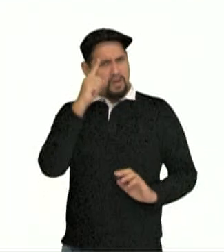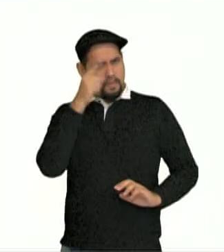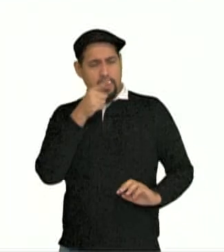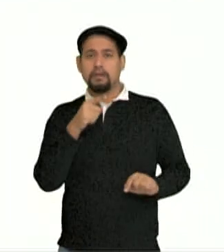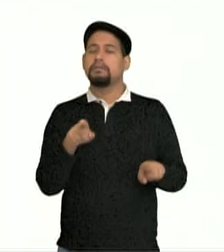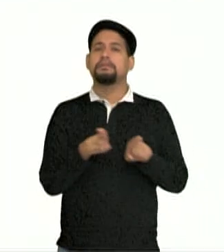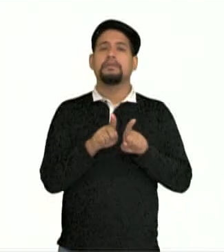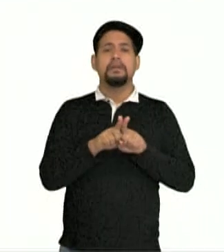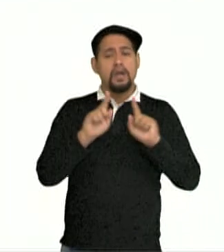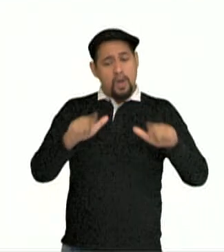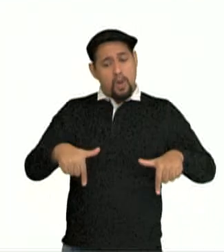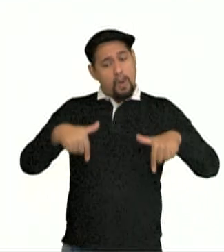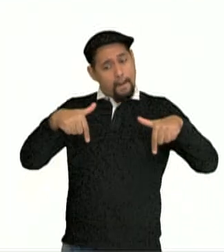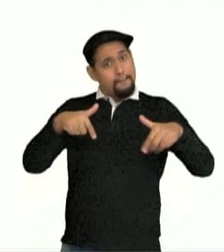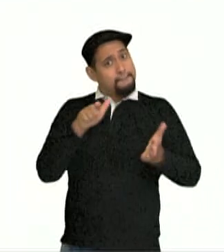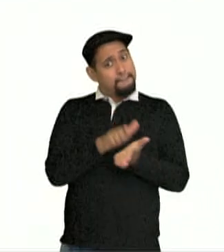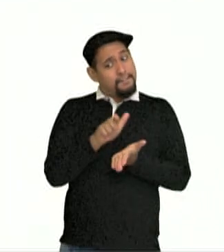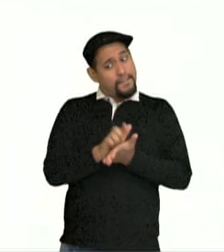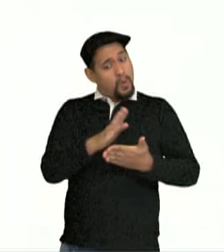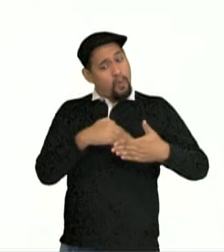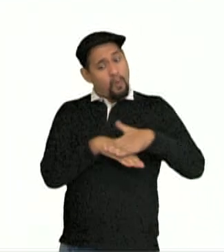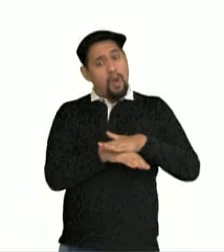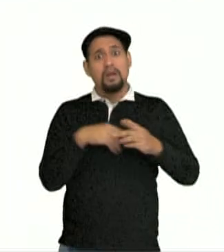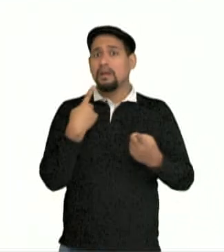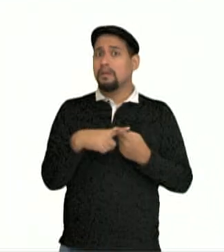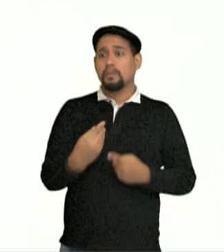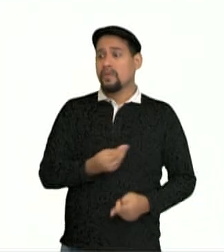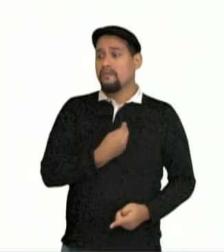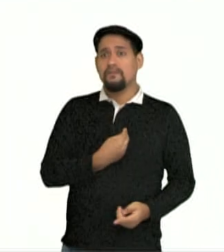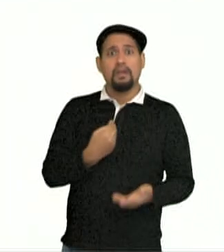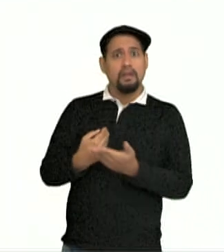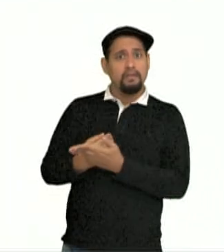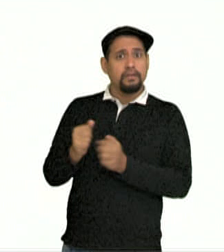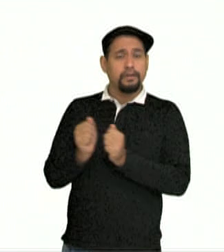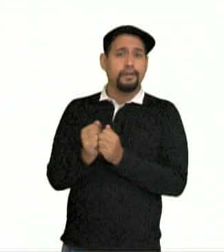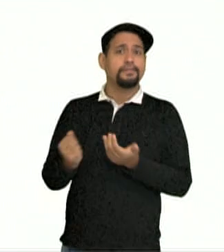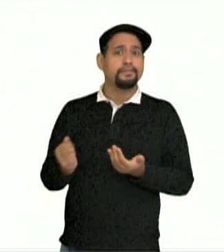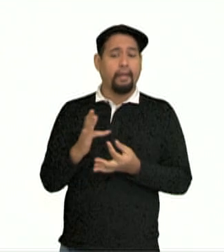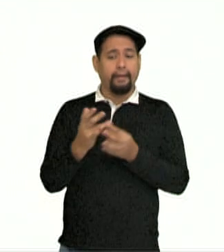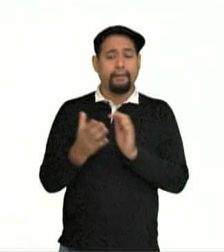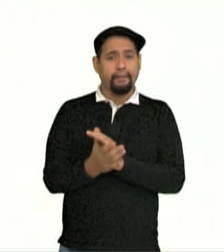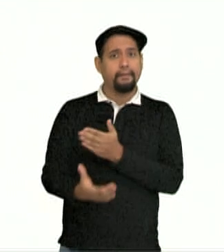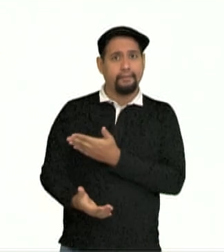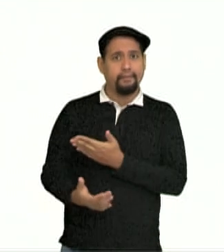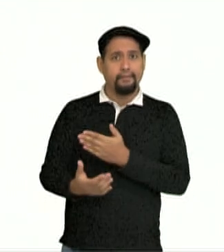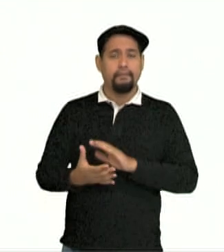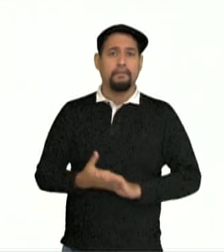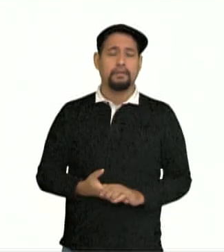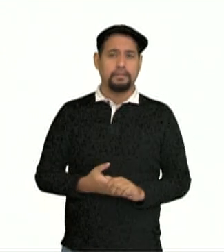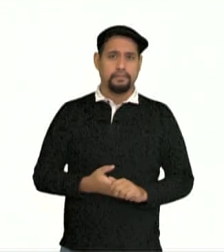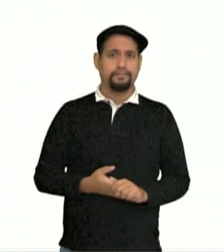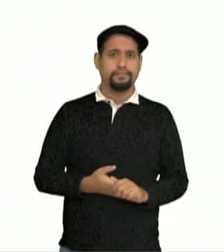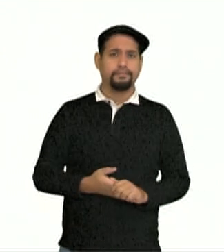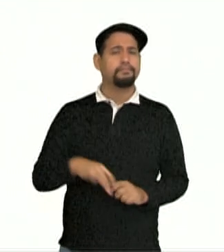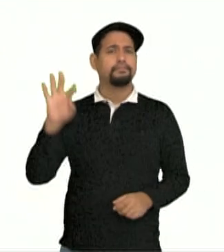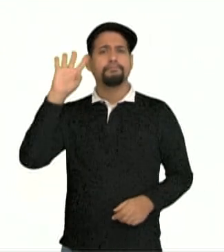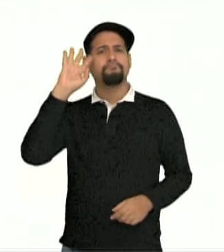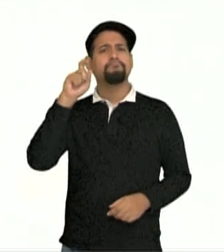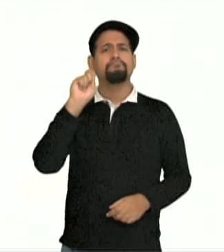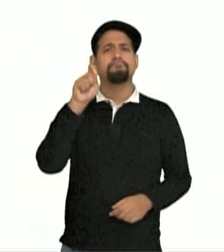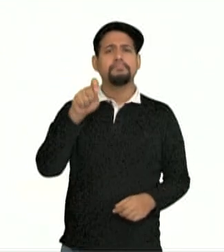o cartaz e ir para dentro, porque era o marido dela, morava ali. Então, aqui nós inferimos, ó, que o